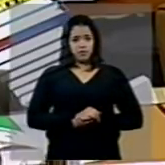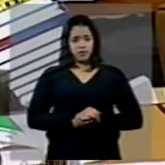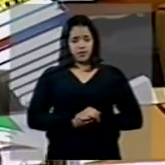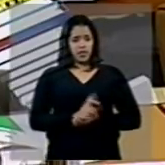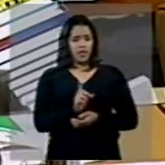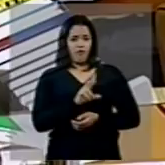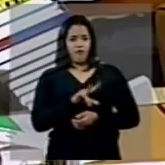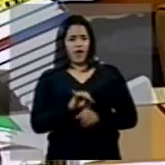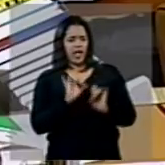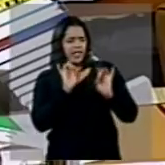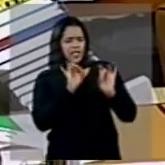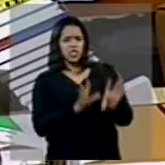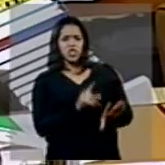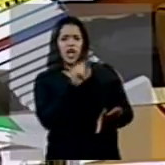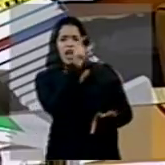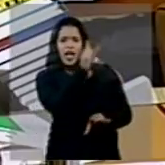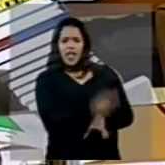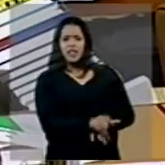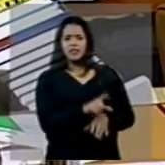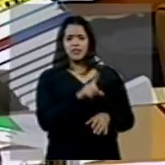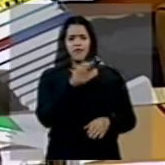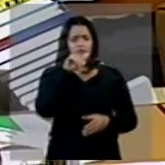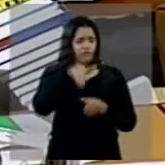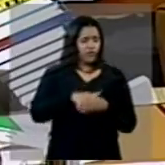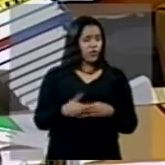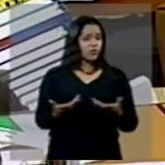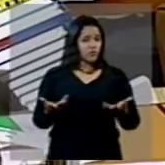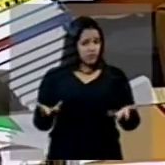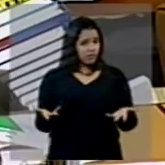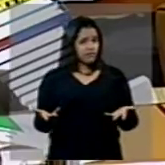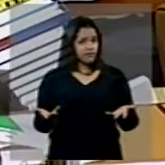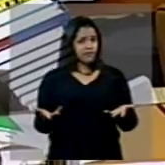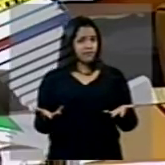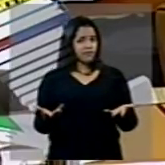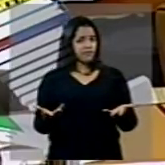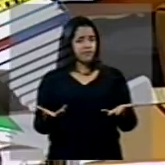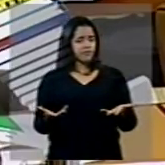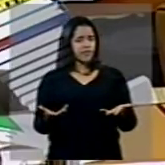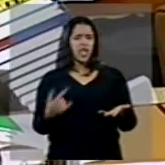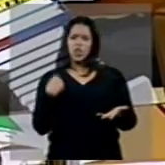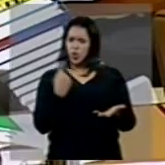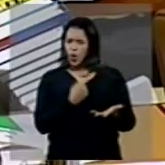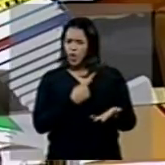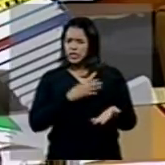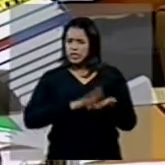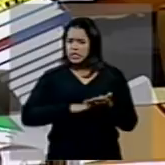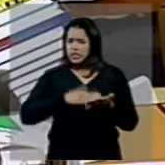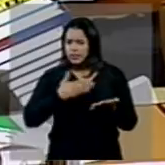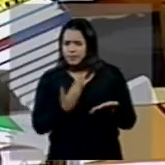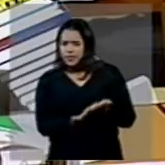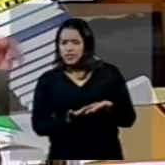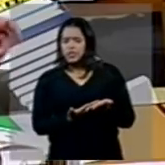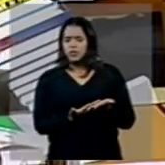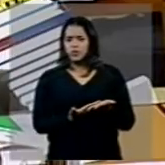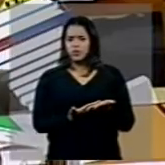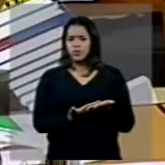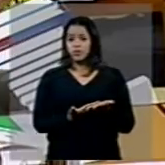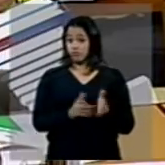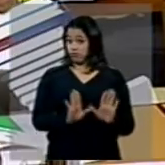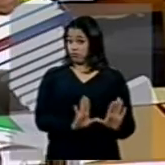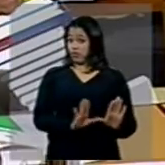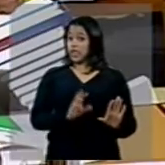impedindo-os do sufrágio? Será que interpretando, a não ser